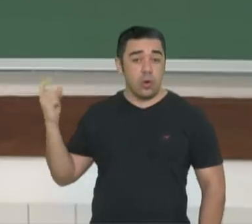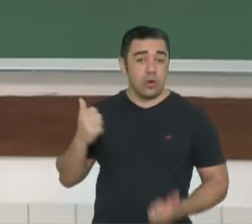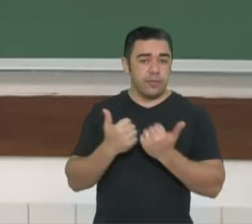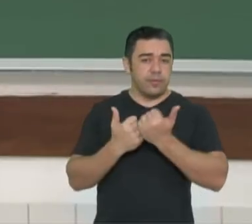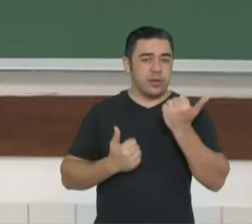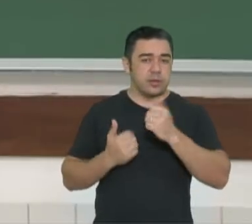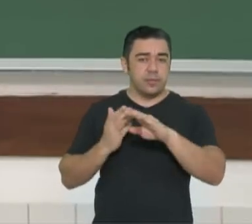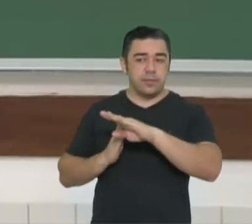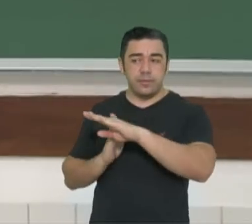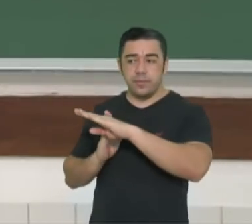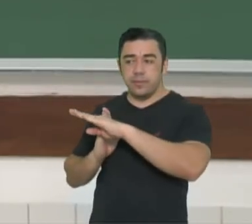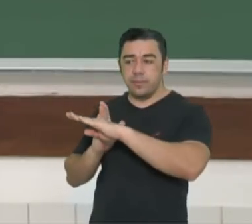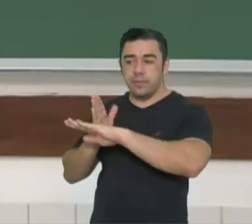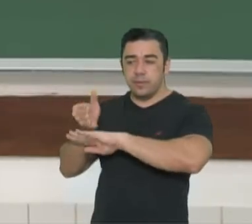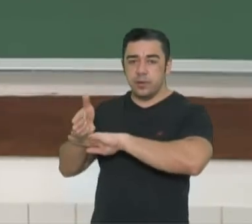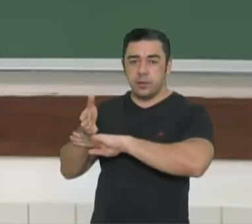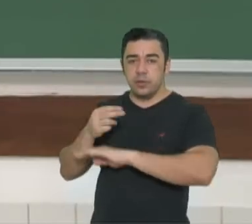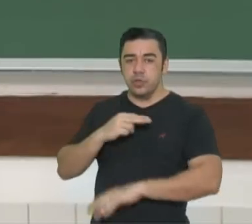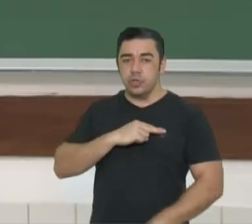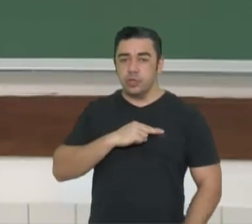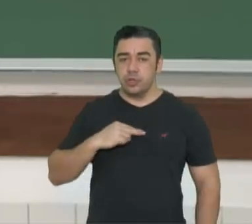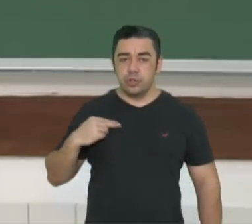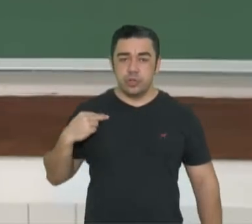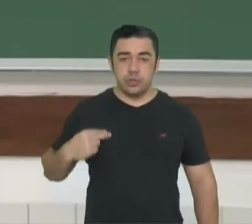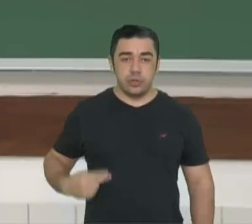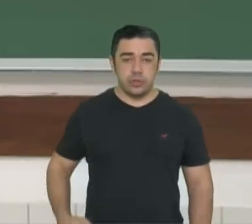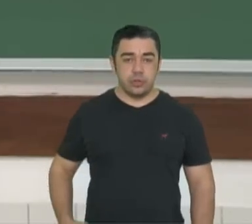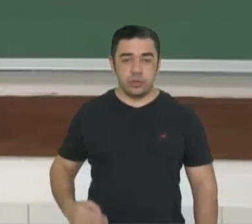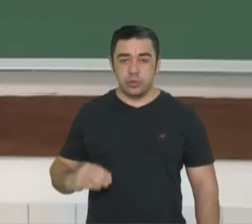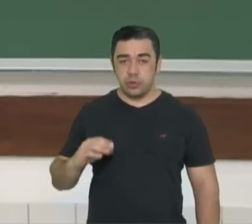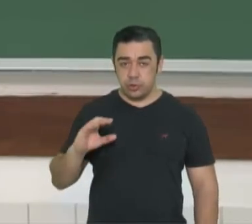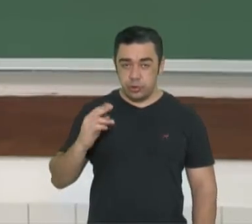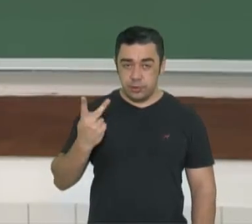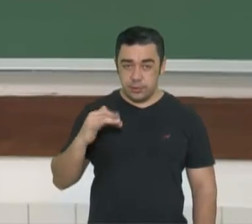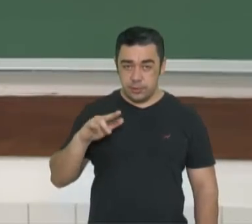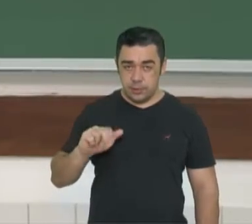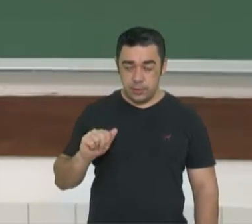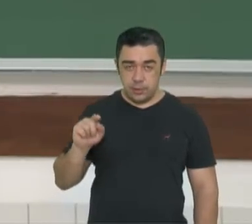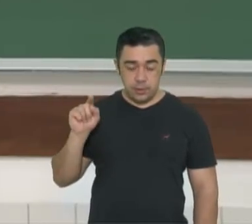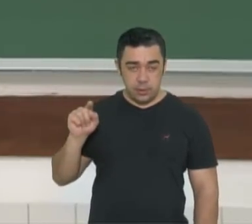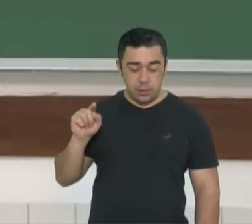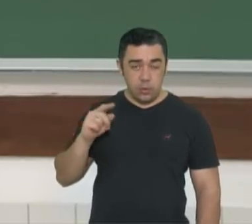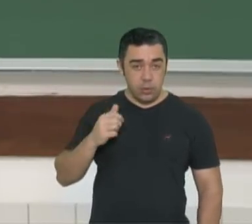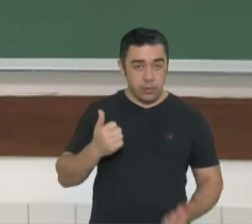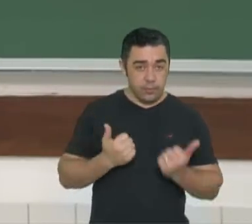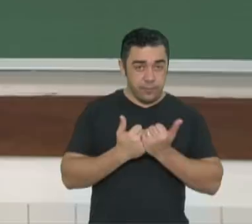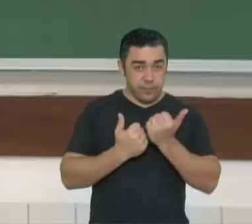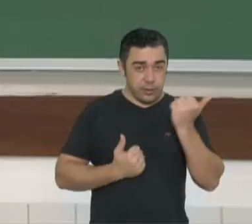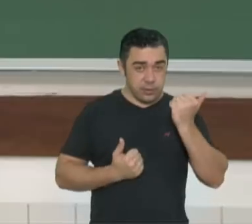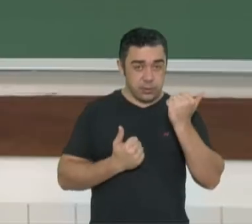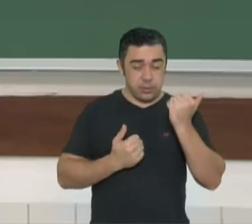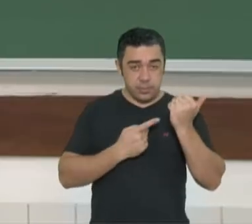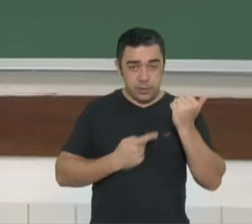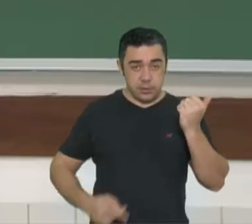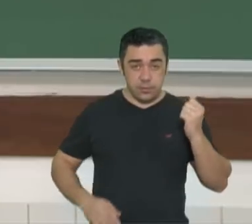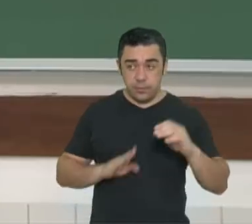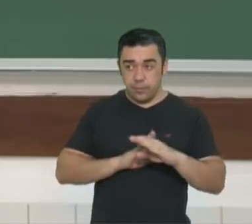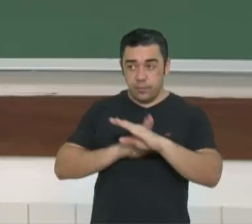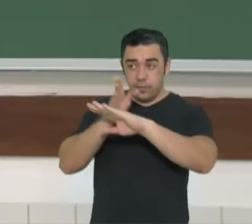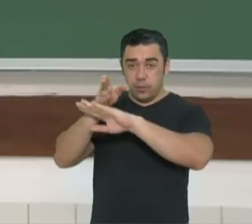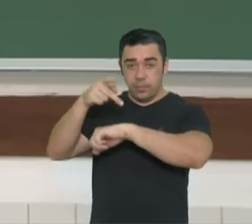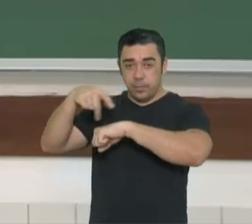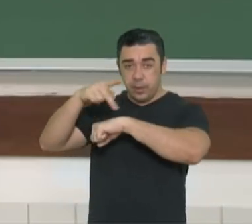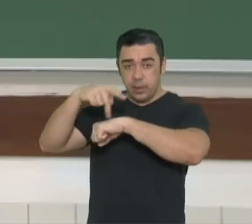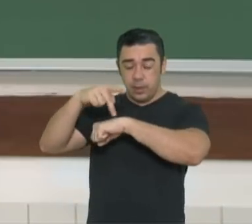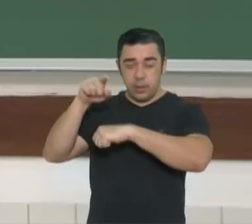à China, país socialista, Guerra Fria. O vice-presidente estava fora do Brasil, num país